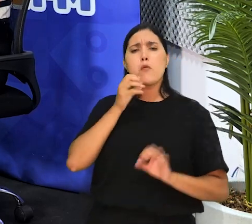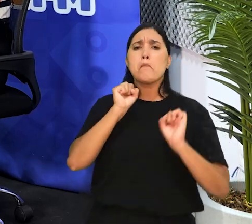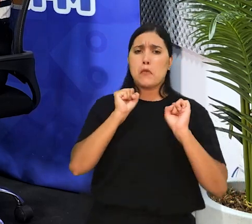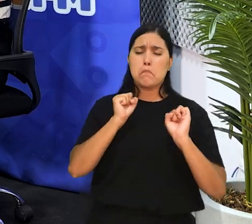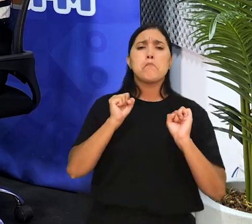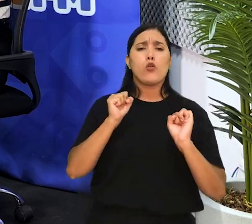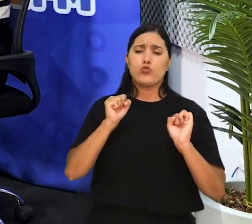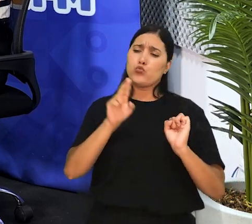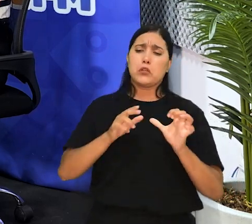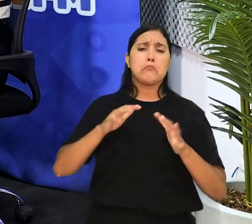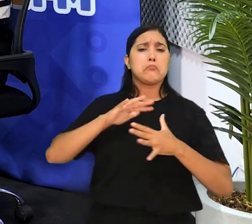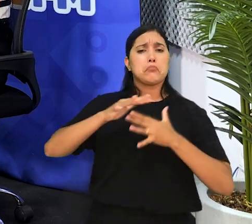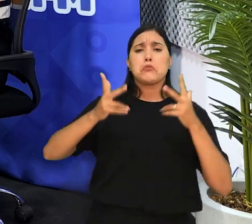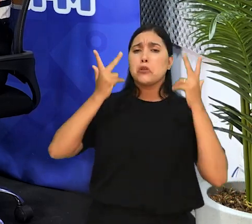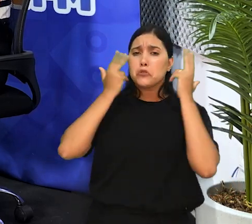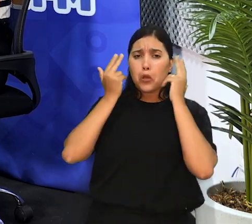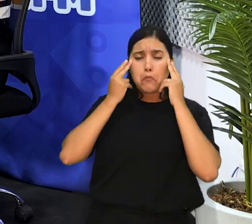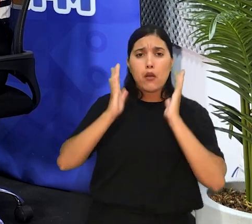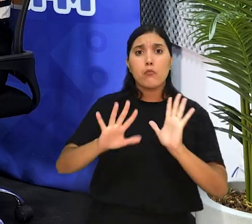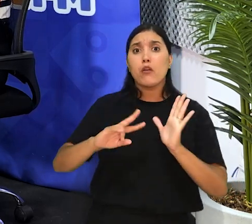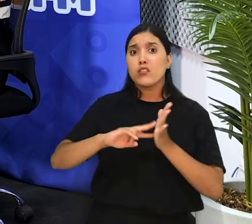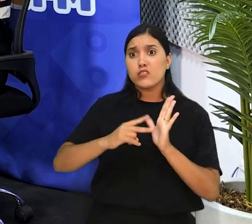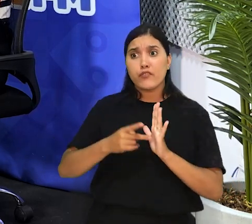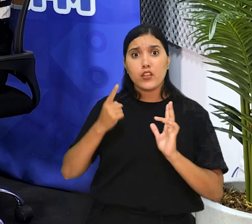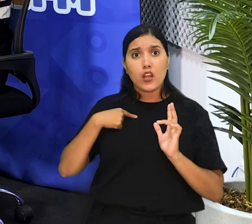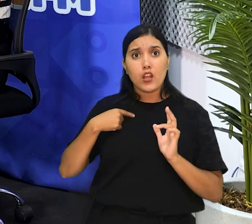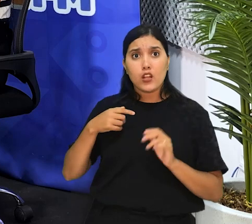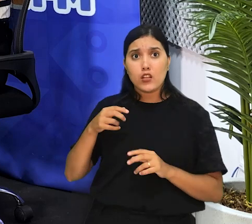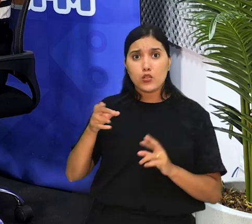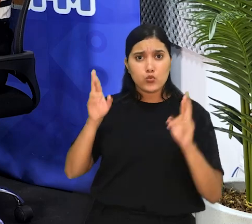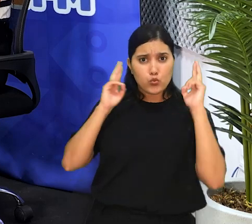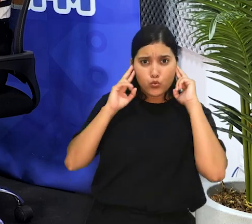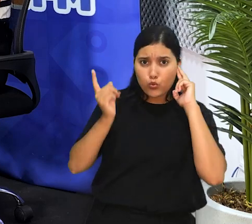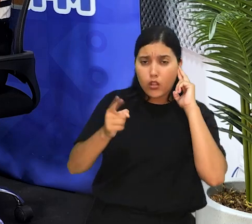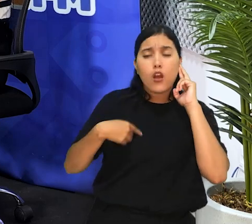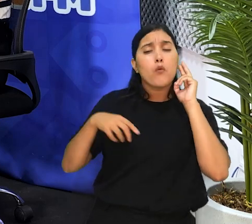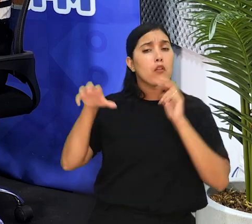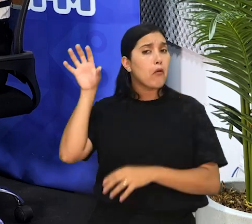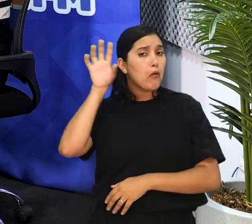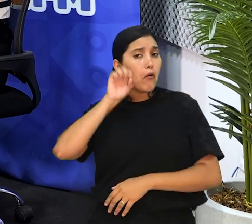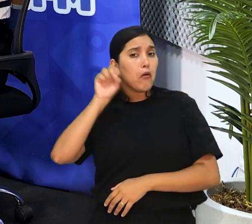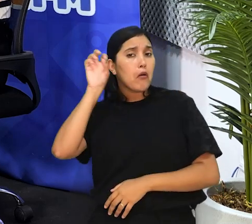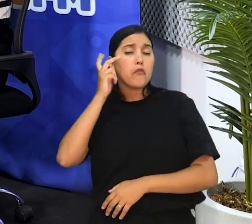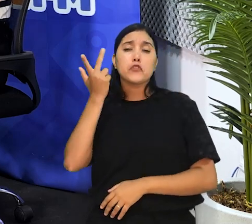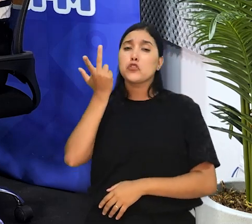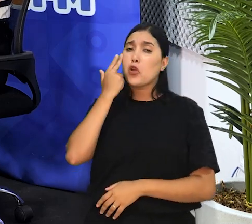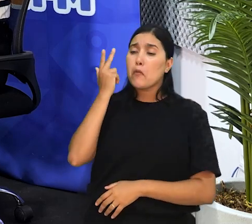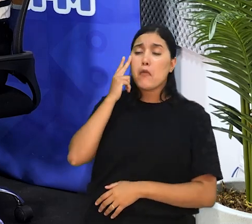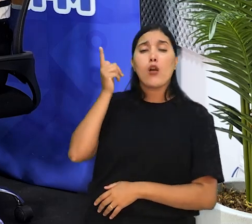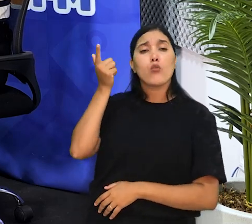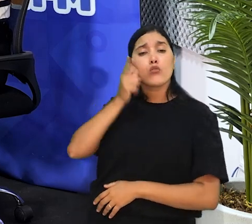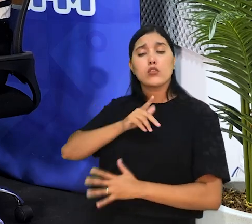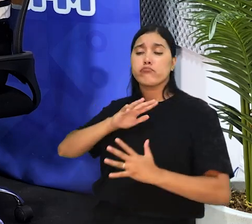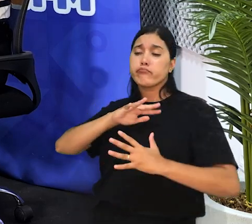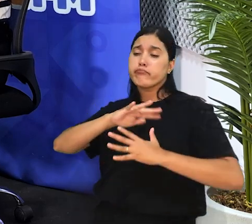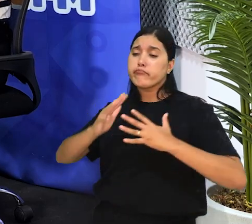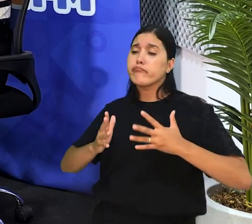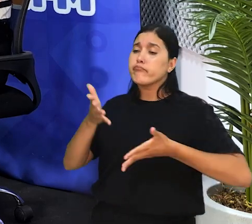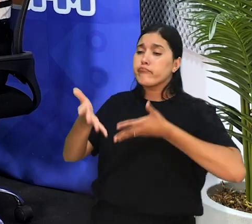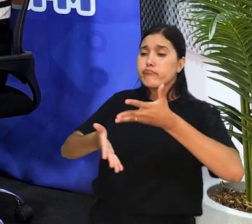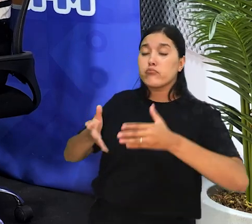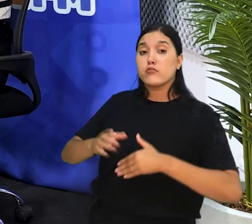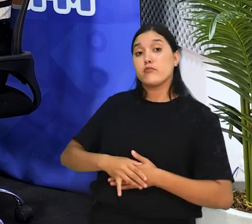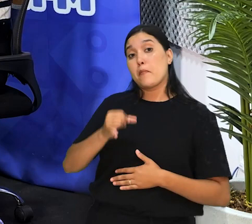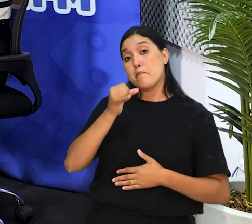também, pode estar se comunicando com a Libras normal, mas não significa que ele seja surdo. Ele vai estar te ouvindo e vai estar conversando contigo em Libras